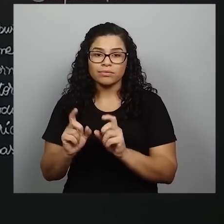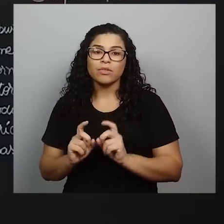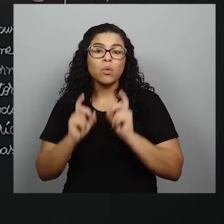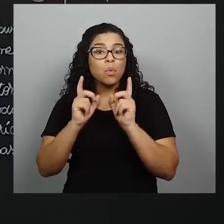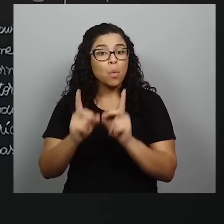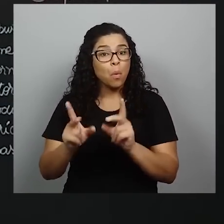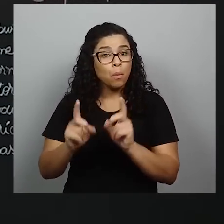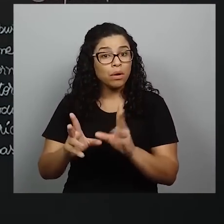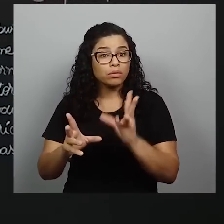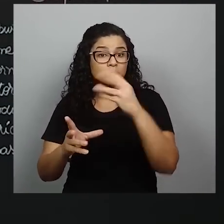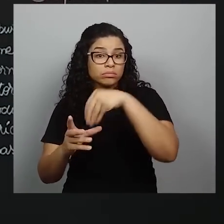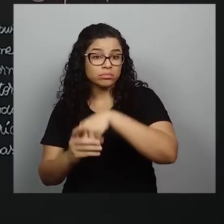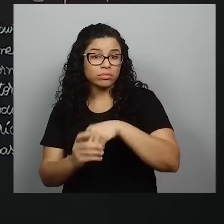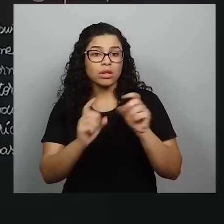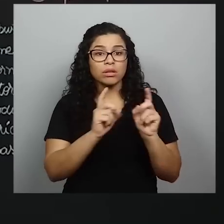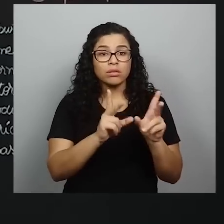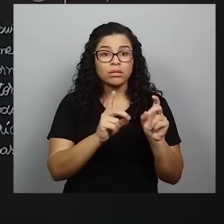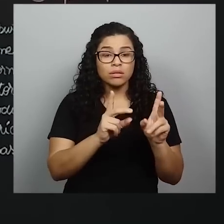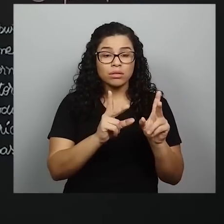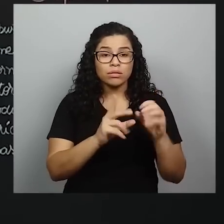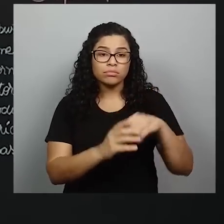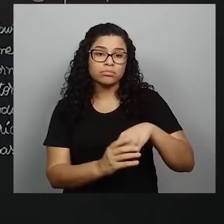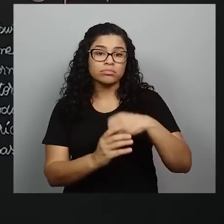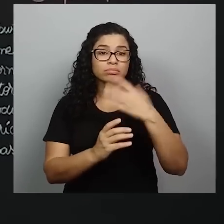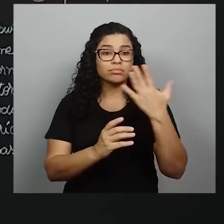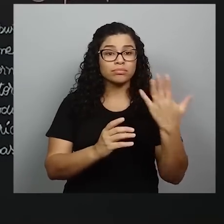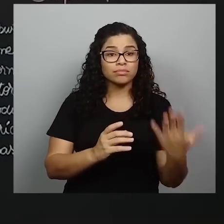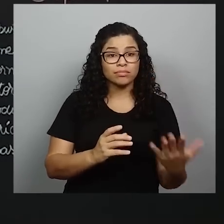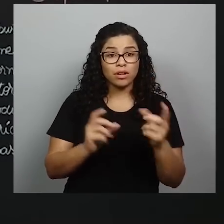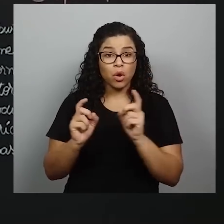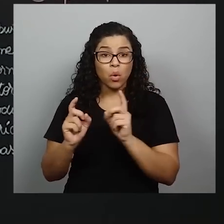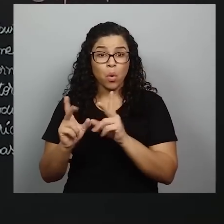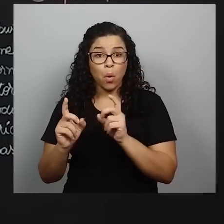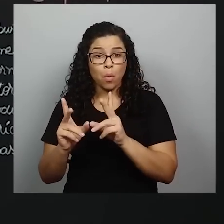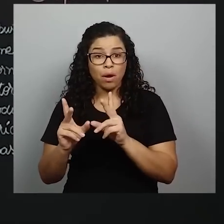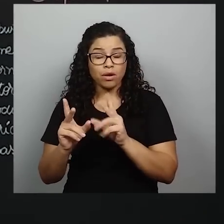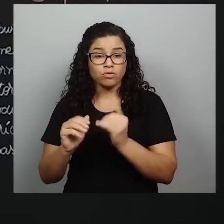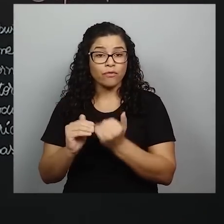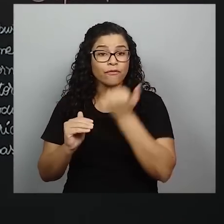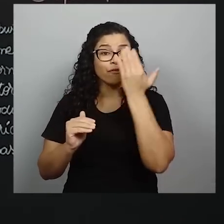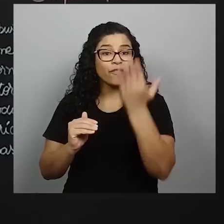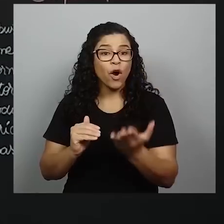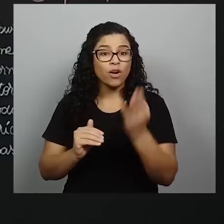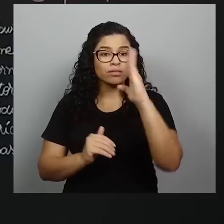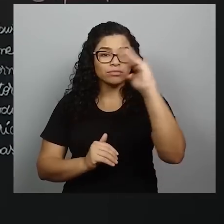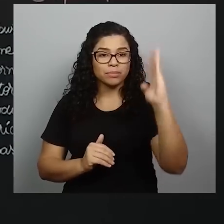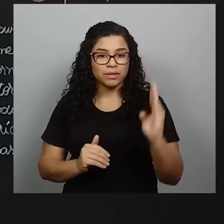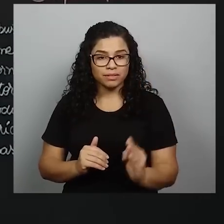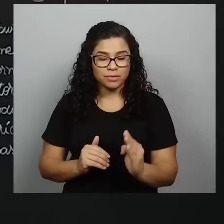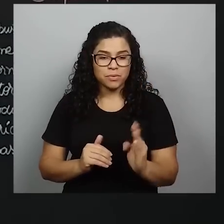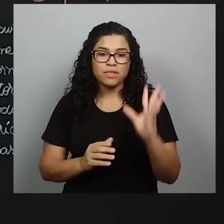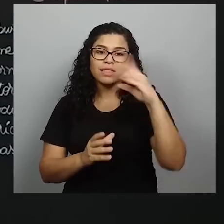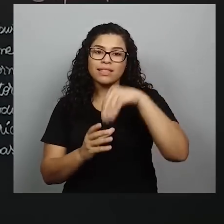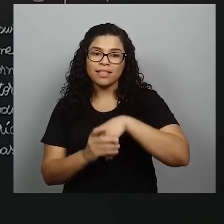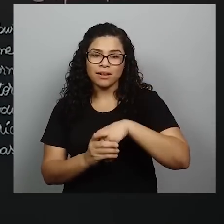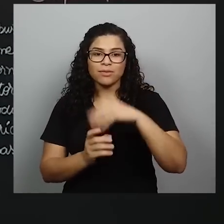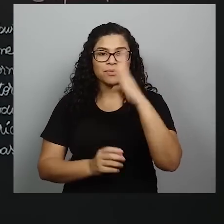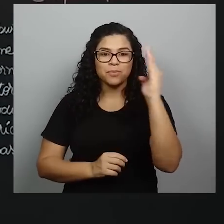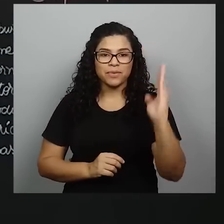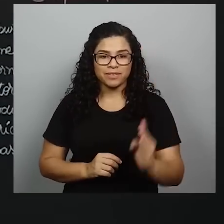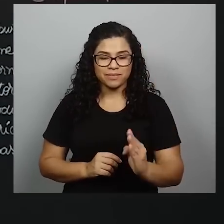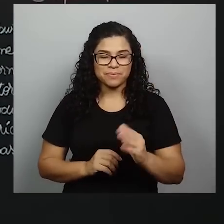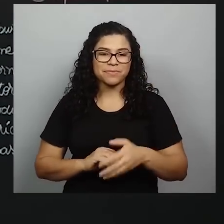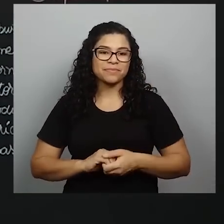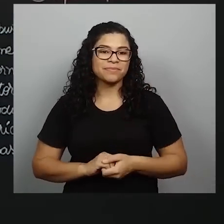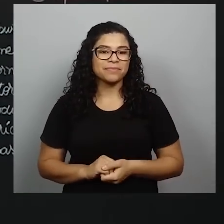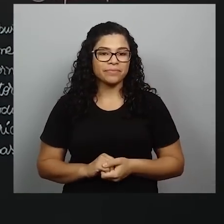comércio interno e comércio externo, comércio nacional, comércio internacional, comércio interior e comércio exterior.